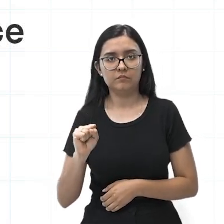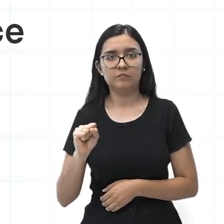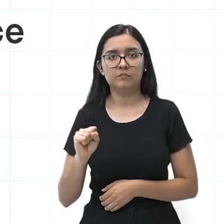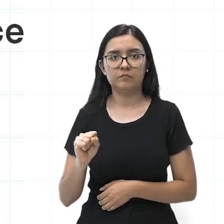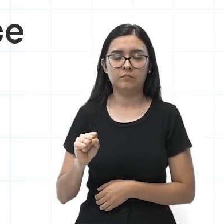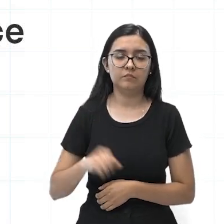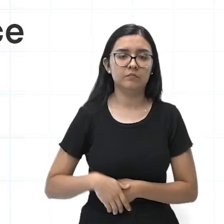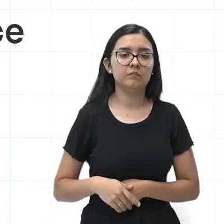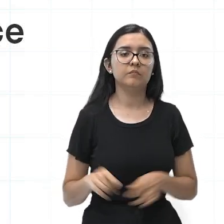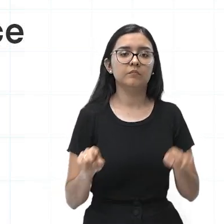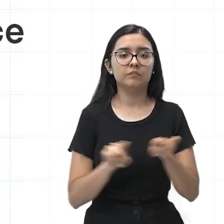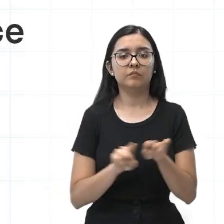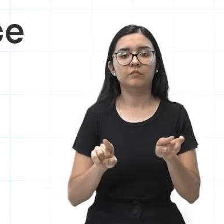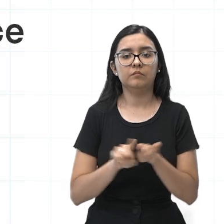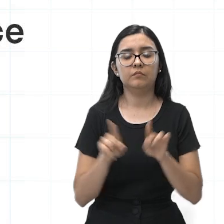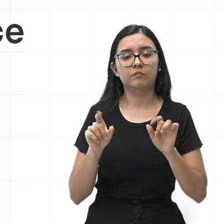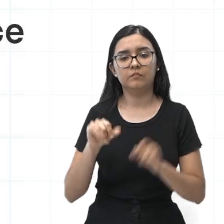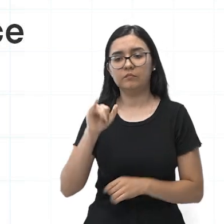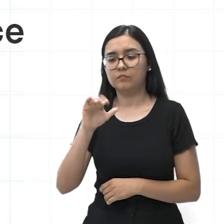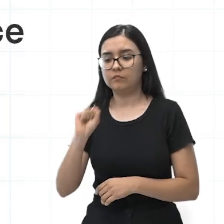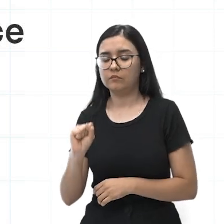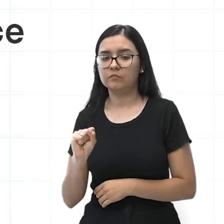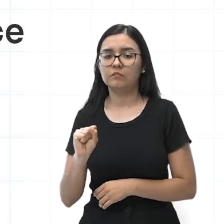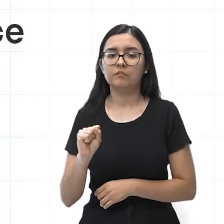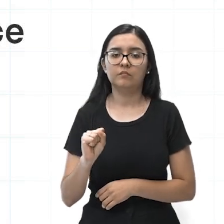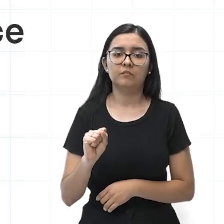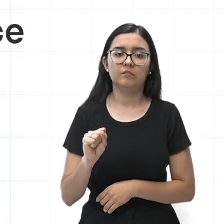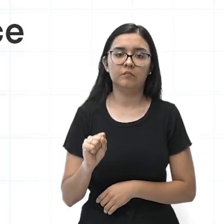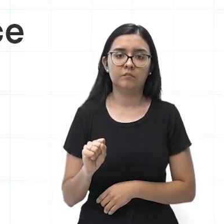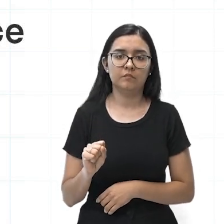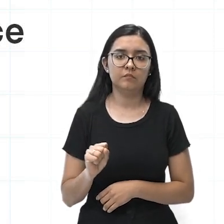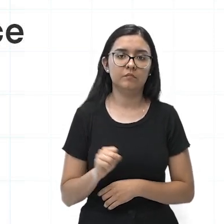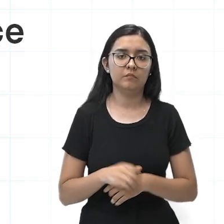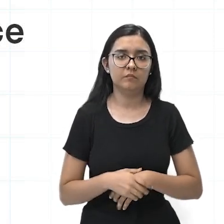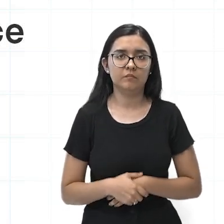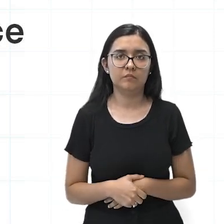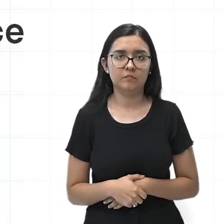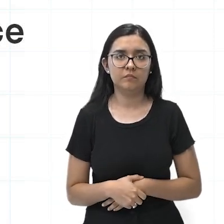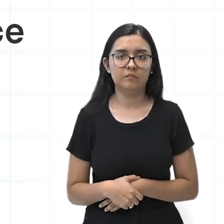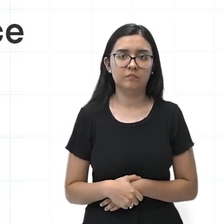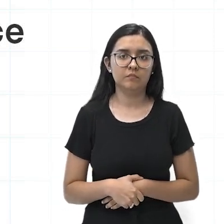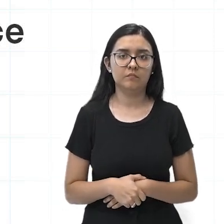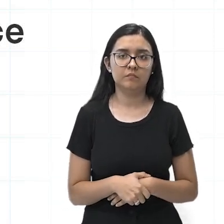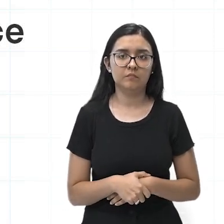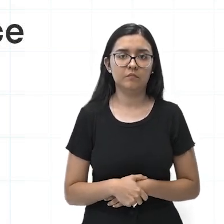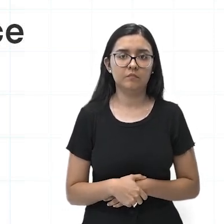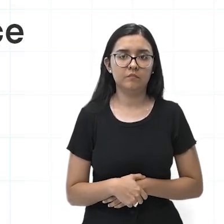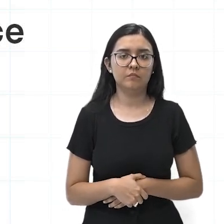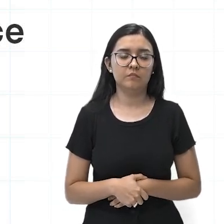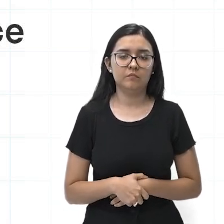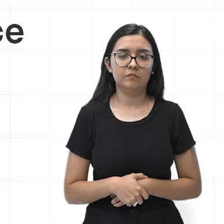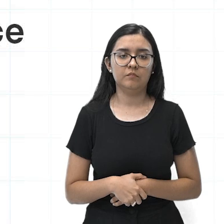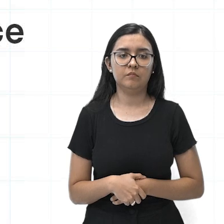É um lugar. Ó, o artigo indefinido aqui, ó, né? É